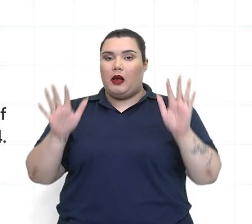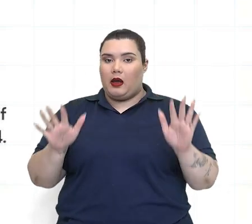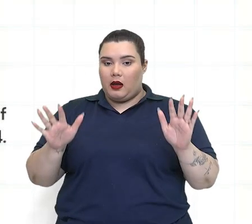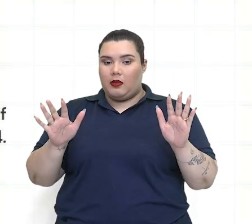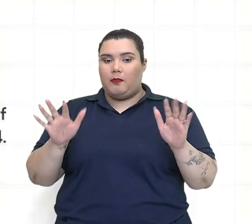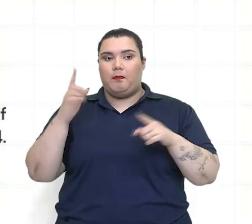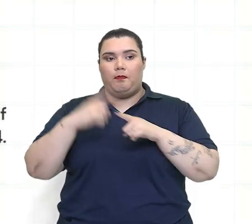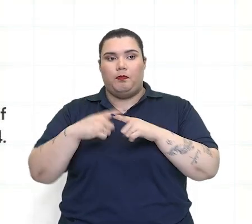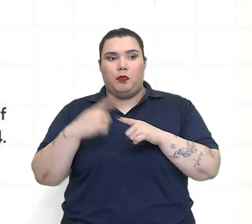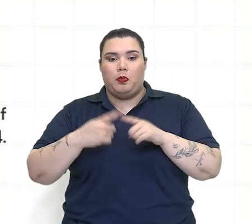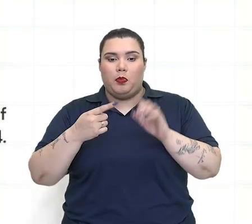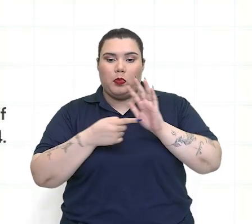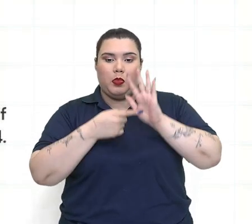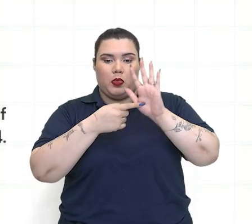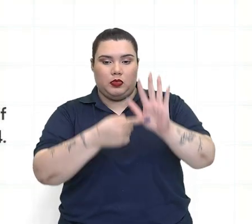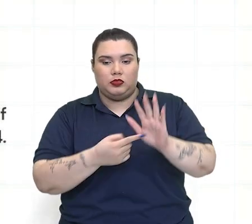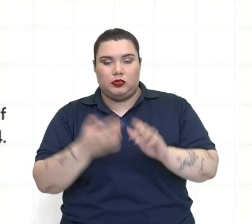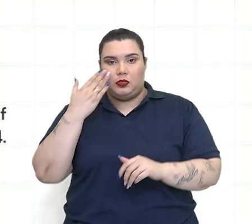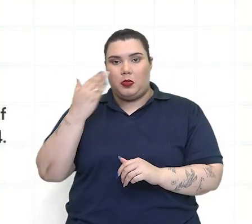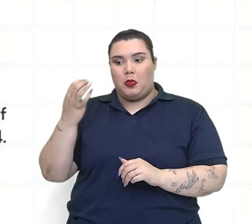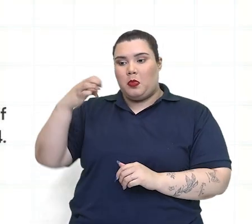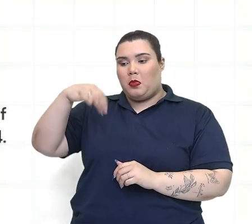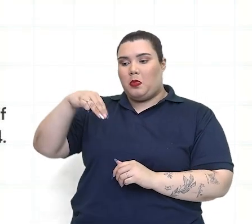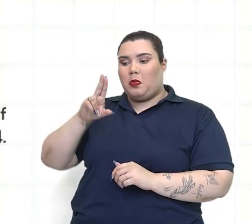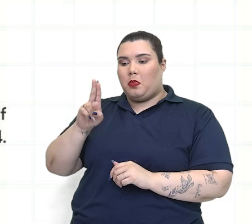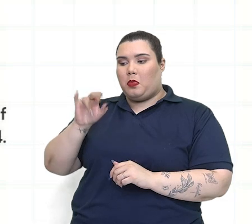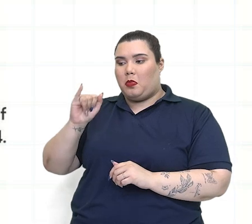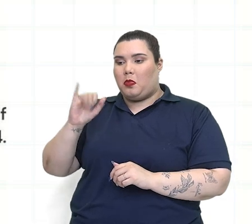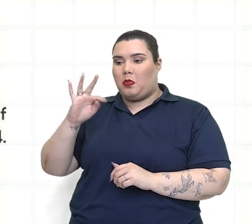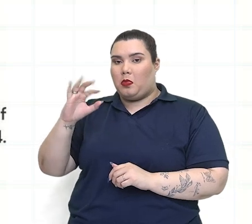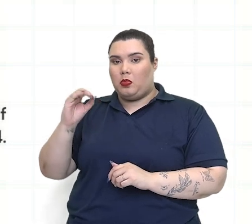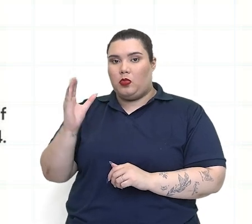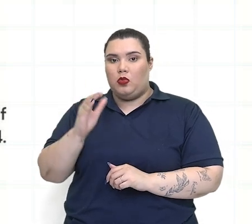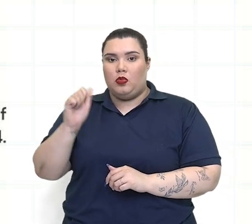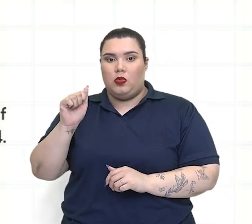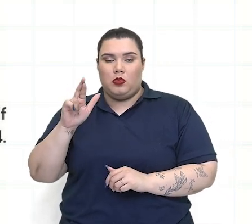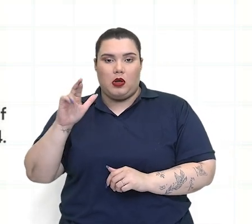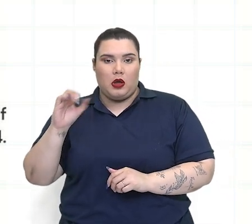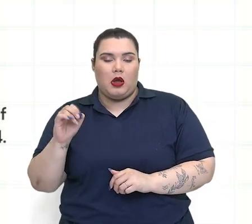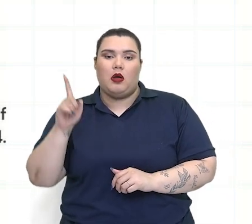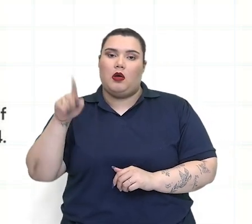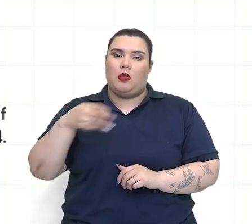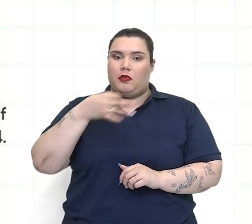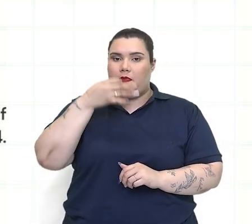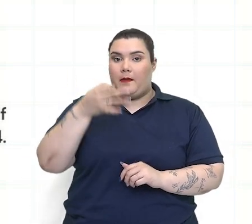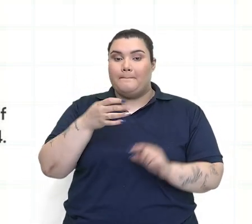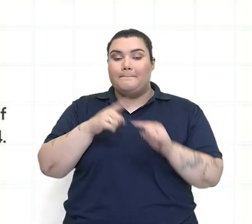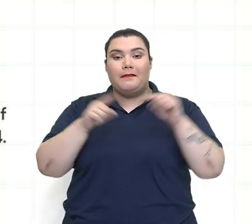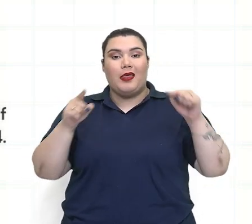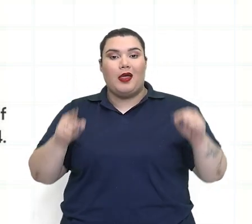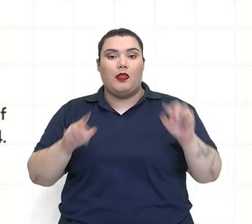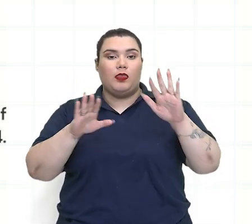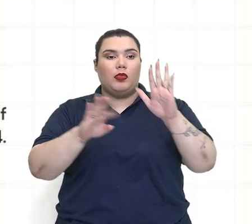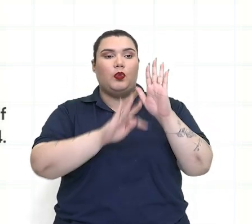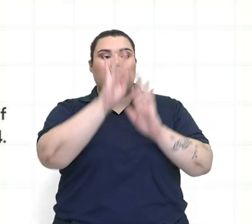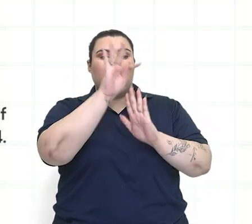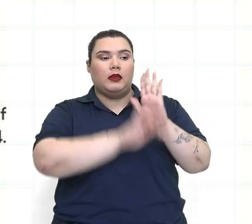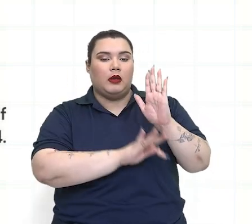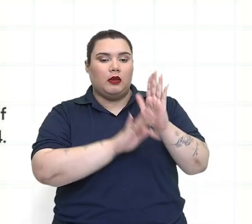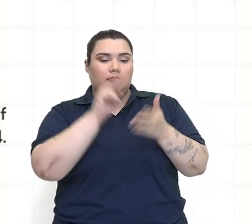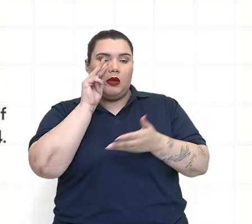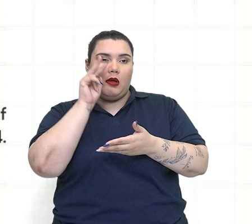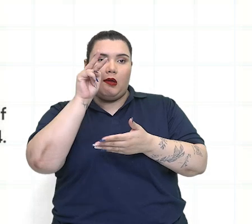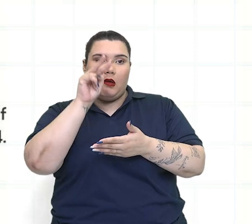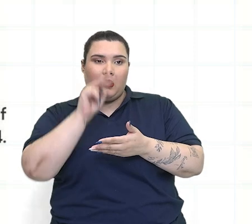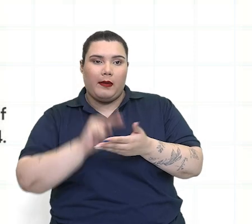Porque está destacado. Mas num texto, você, ao ler o texto, né,